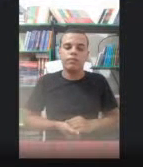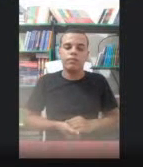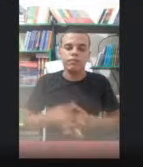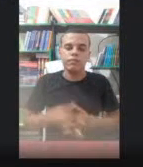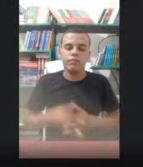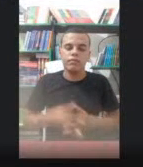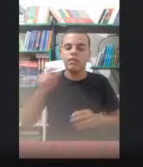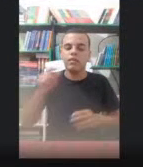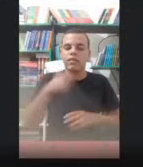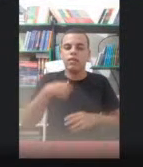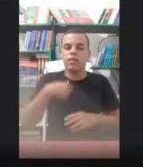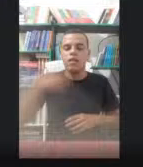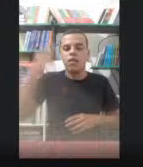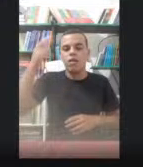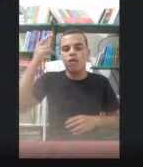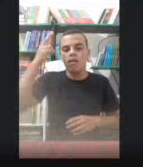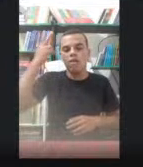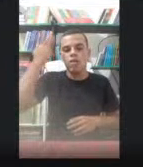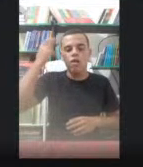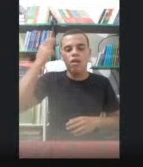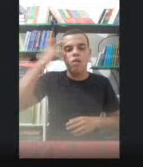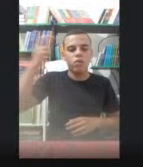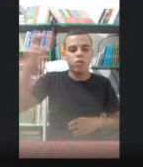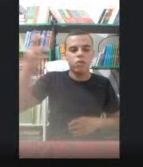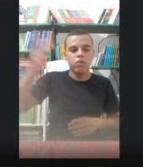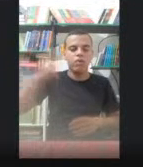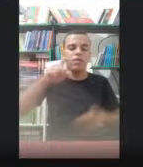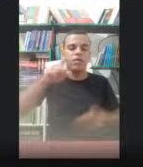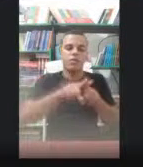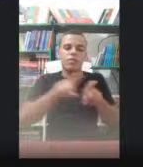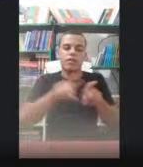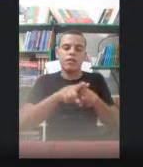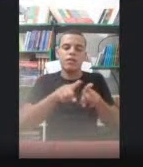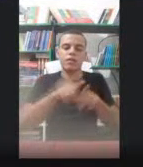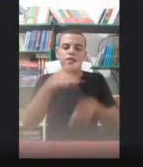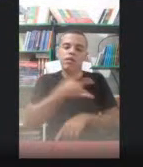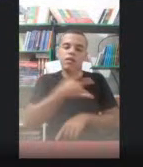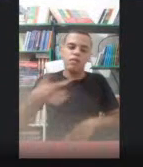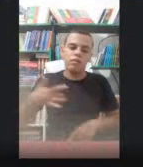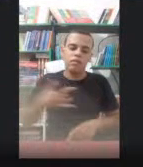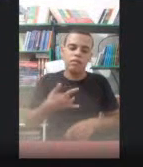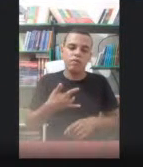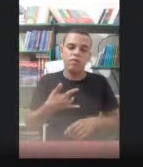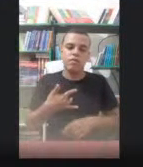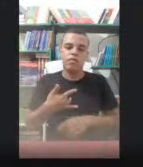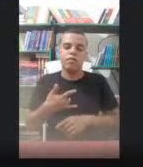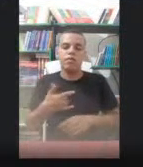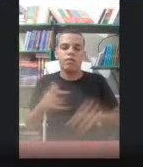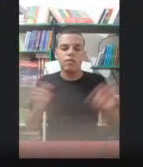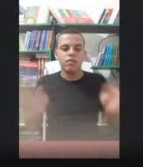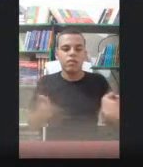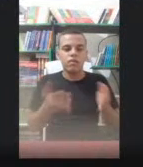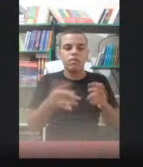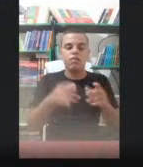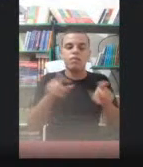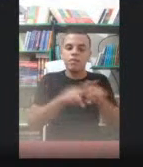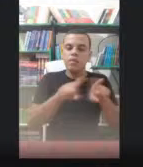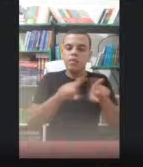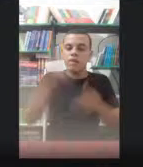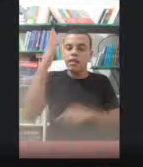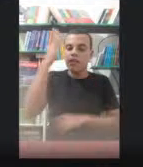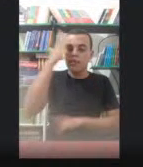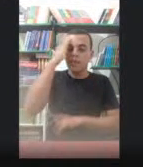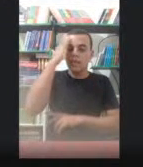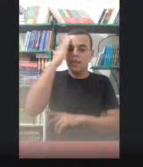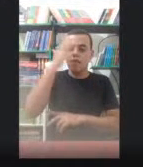cultura, questões determinantes sociais em saúde, né, funcionantes em saúde, para compreender melhor o contexto